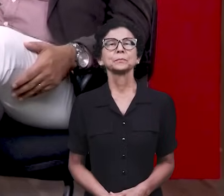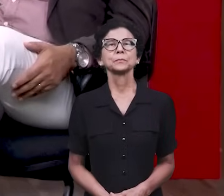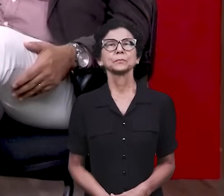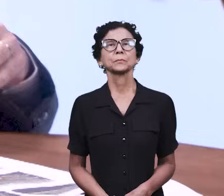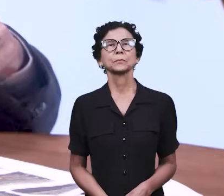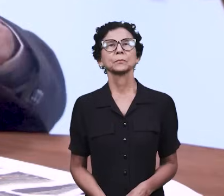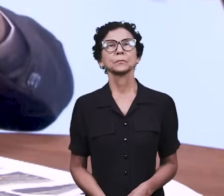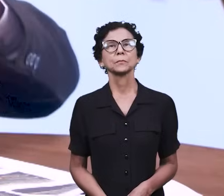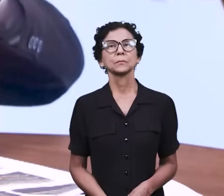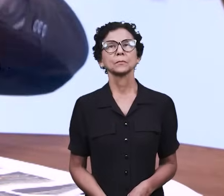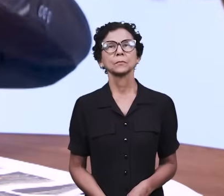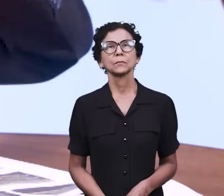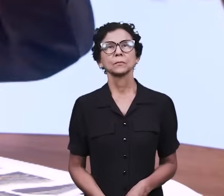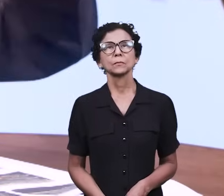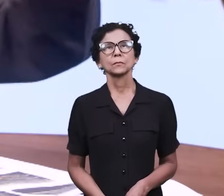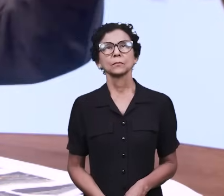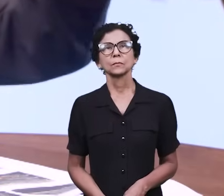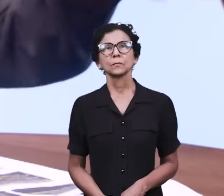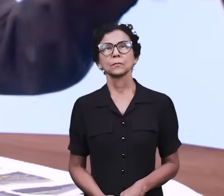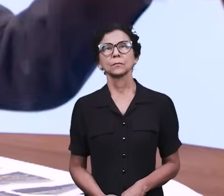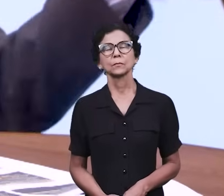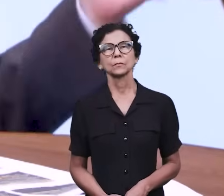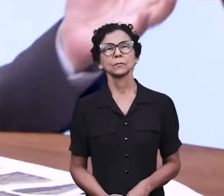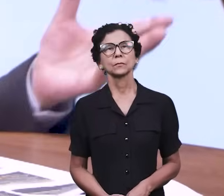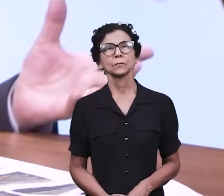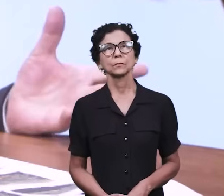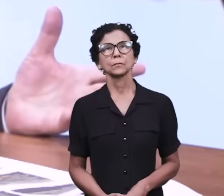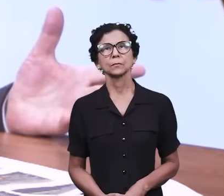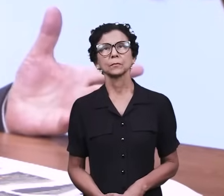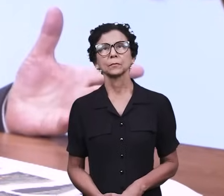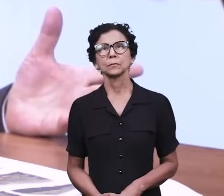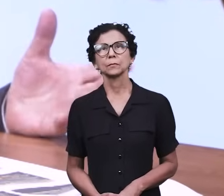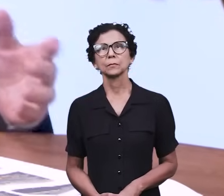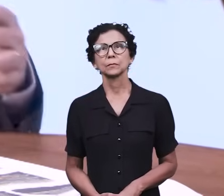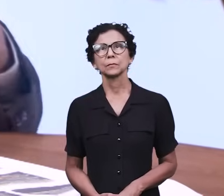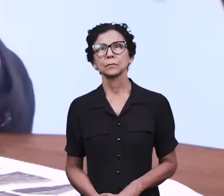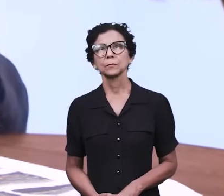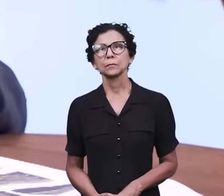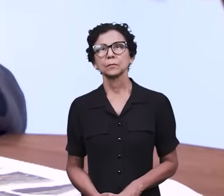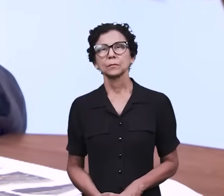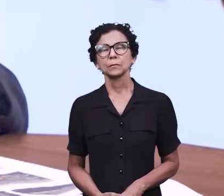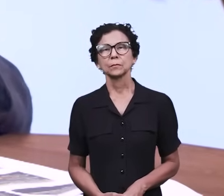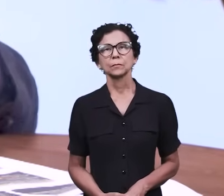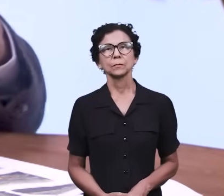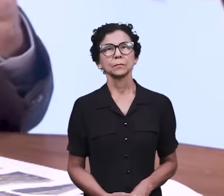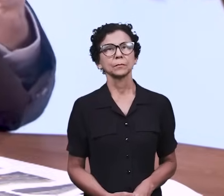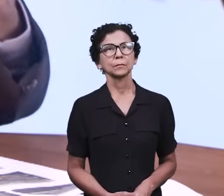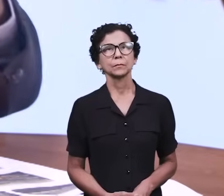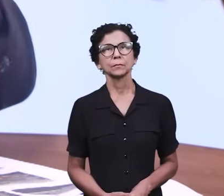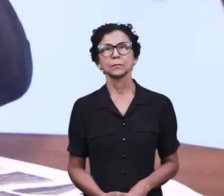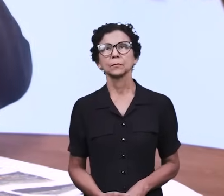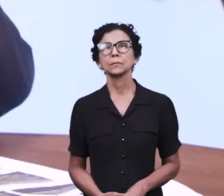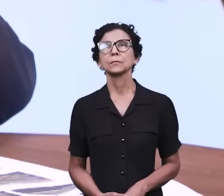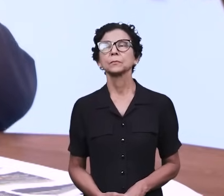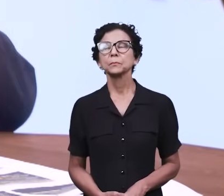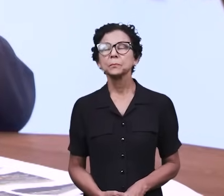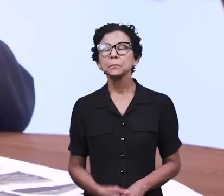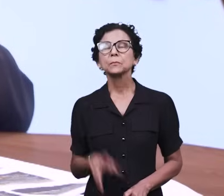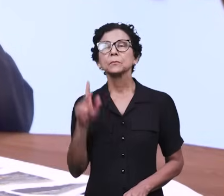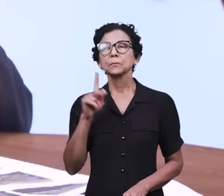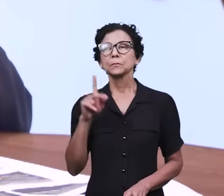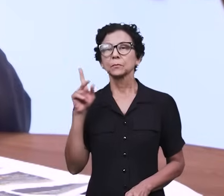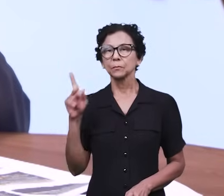Vinícius, ele deu um passeio na história, não é? Mas, voltando